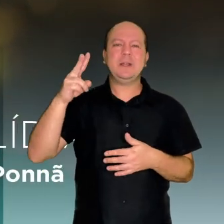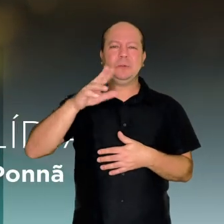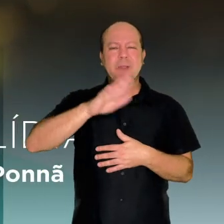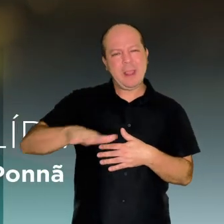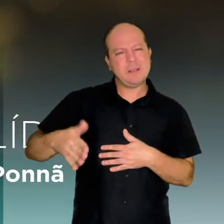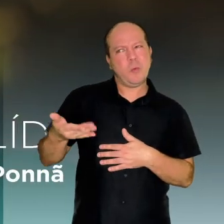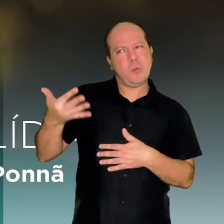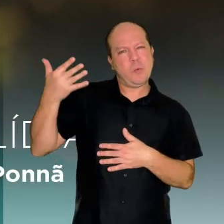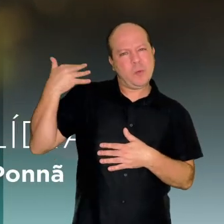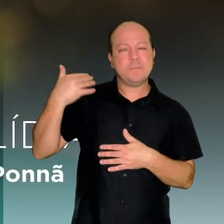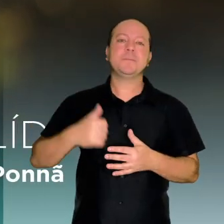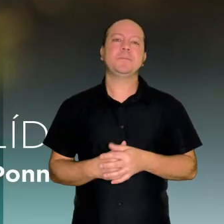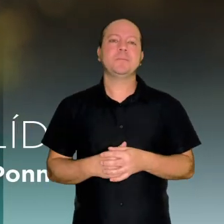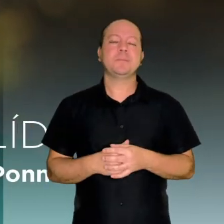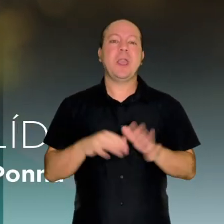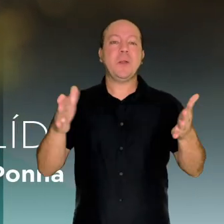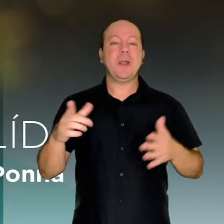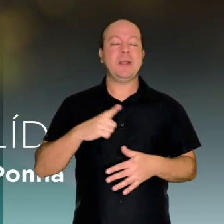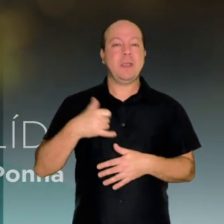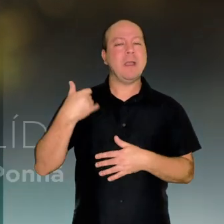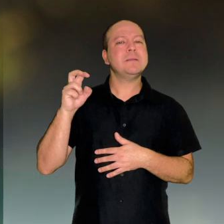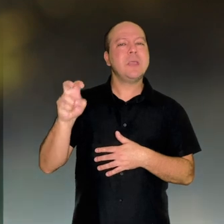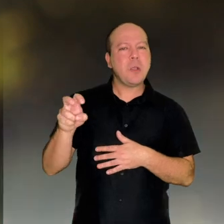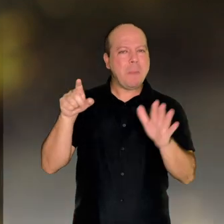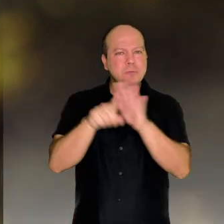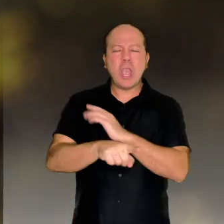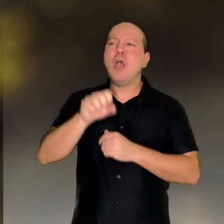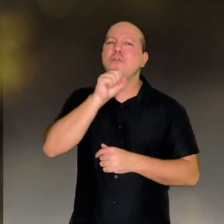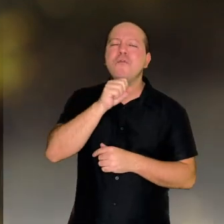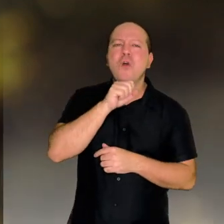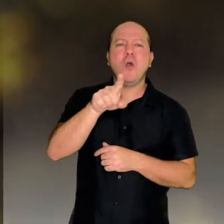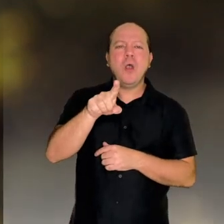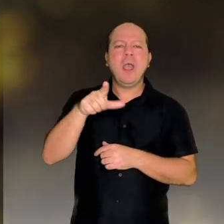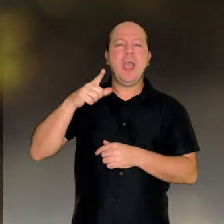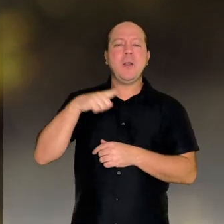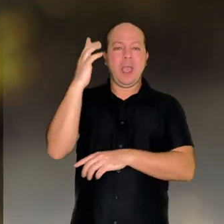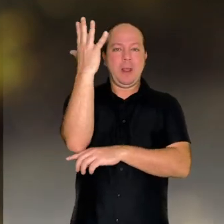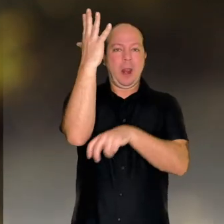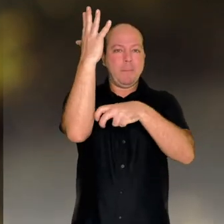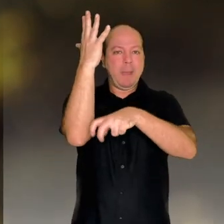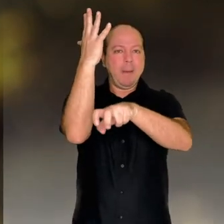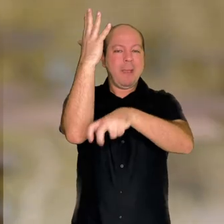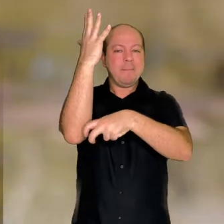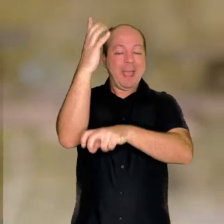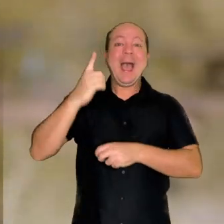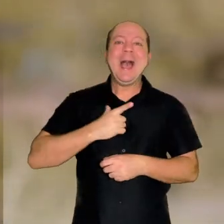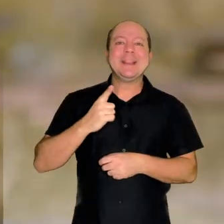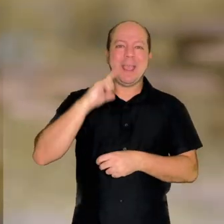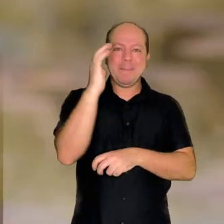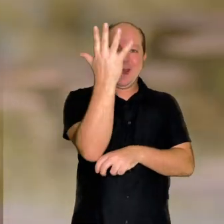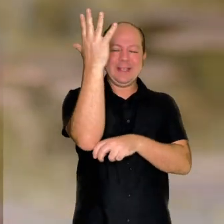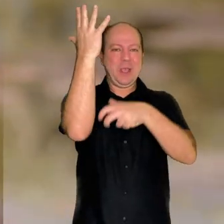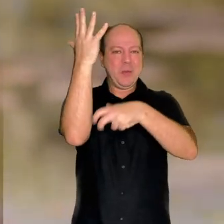Já desde criança, quando eu tinha 5 anos, eu falei, vô, eu quero uma balança no Pinheiro. Aí o meu sonho